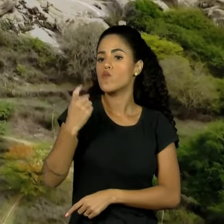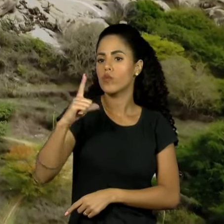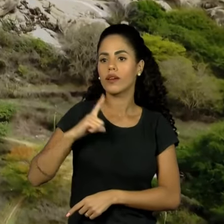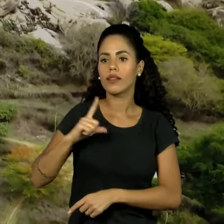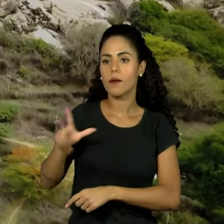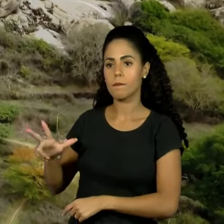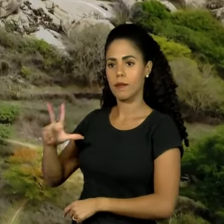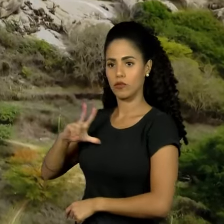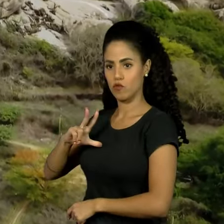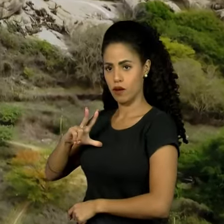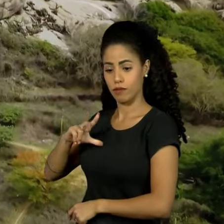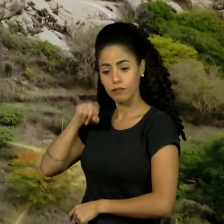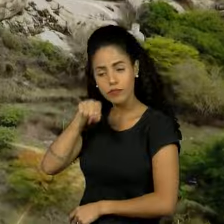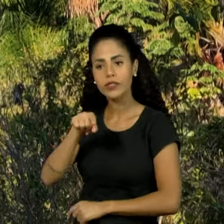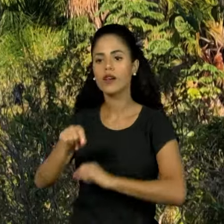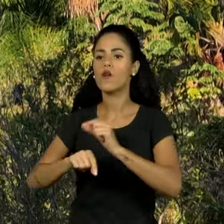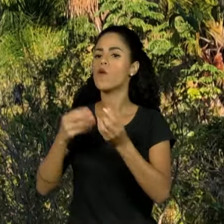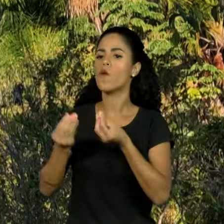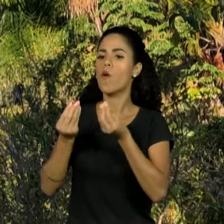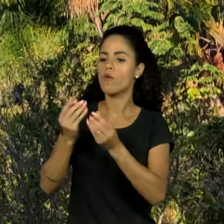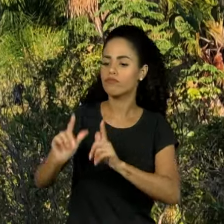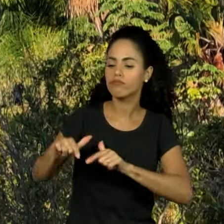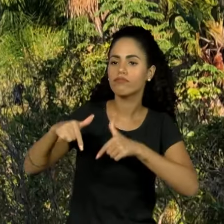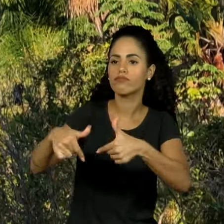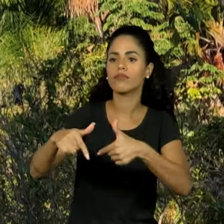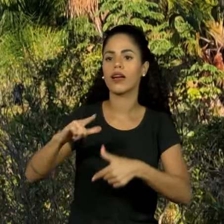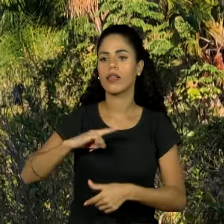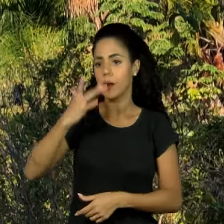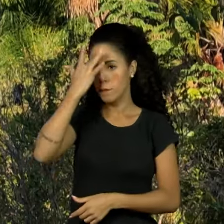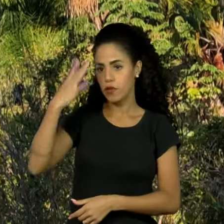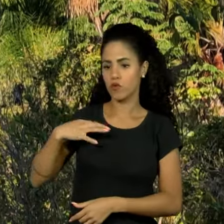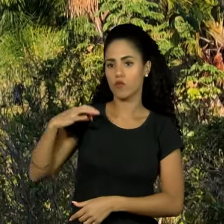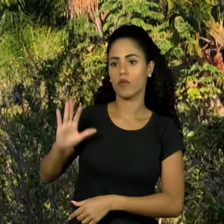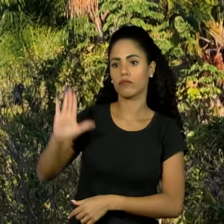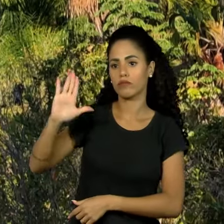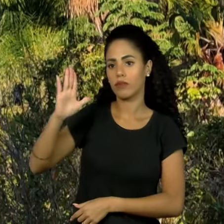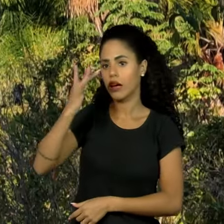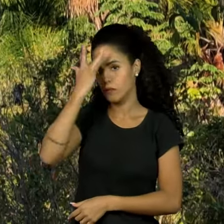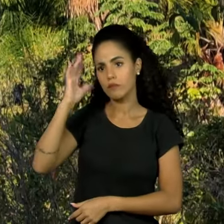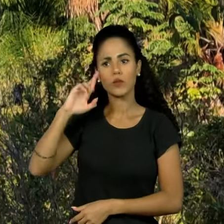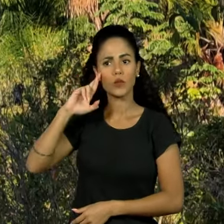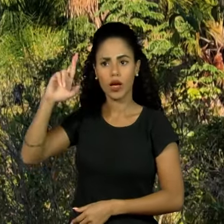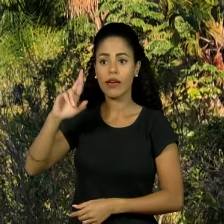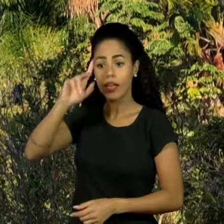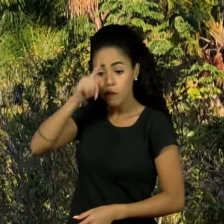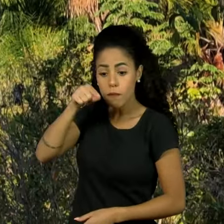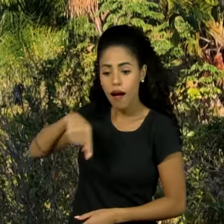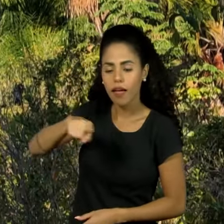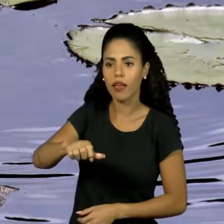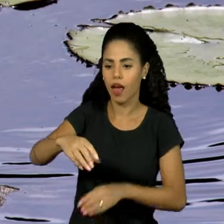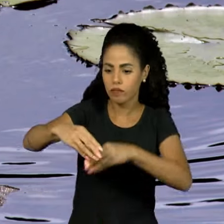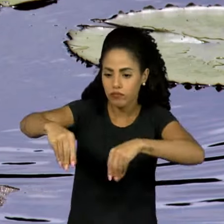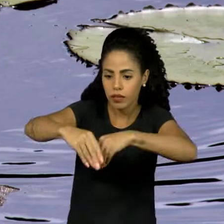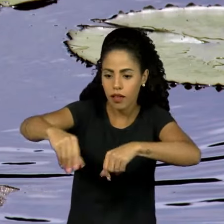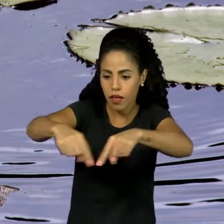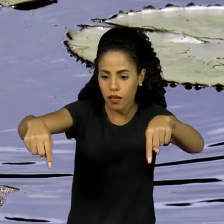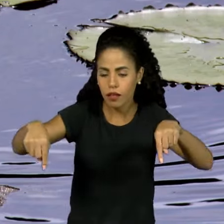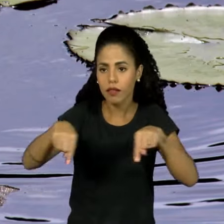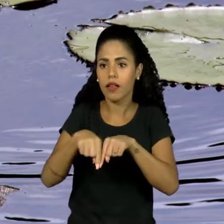privada. Então, ela parte, né, de um ato voluntário de um proprietário de terra que torna parte da